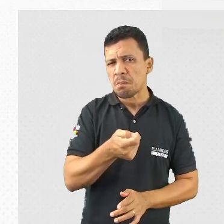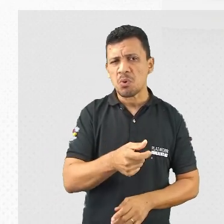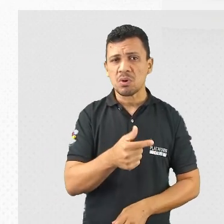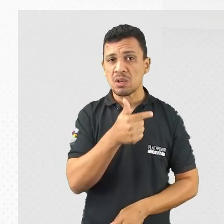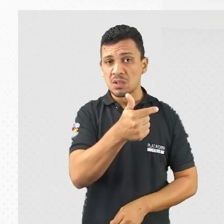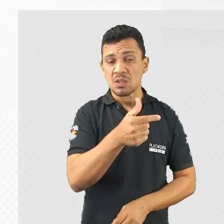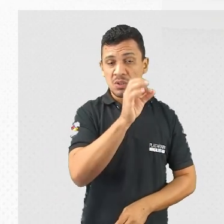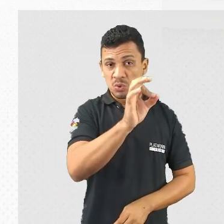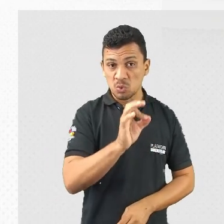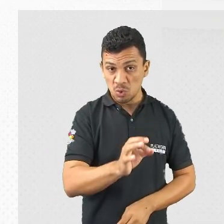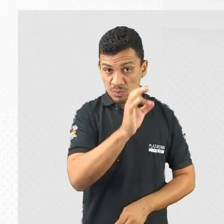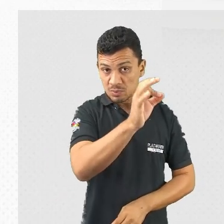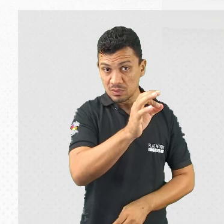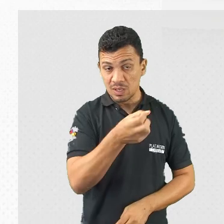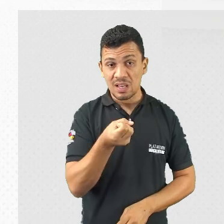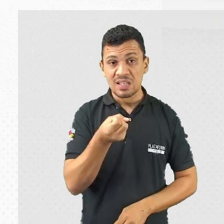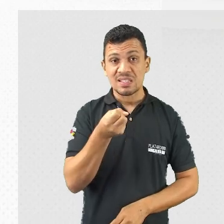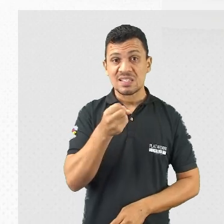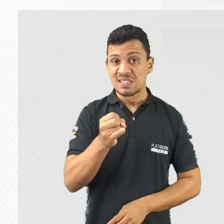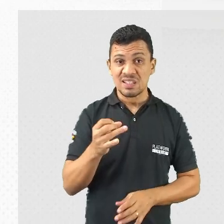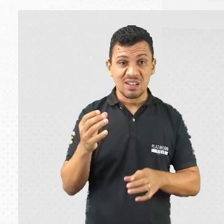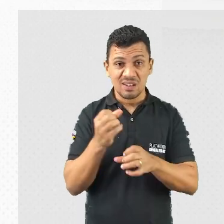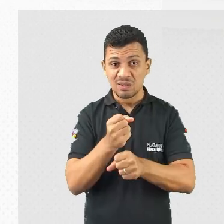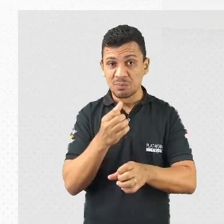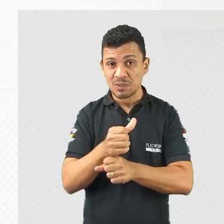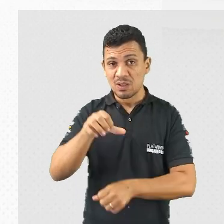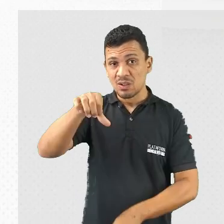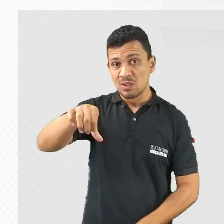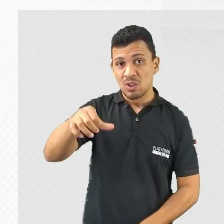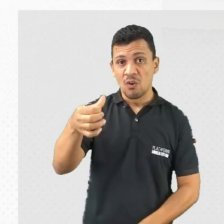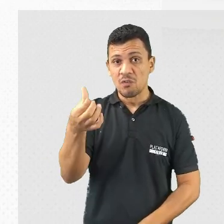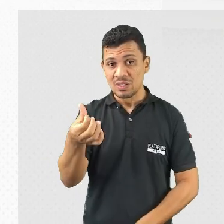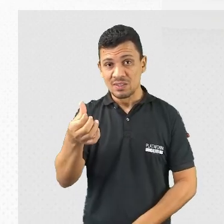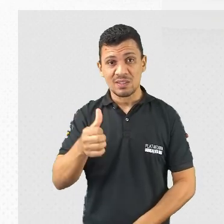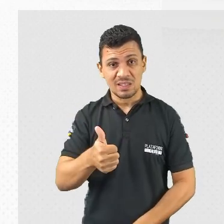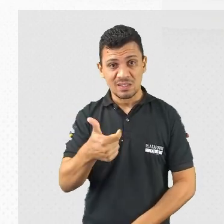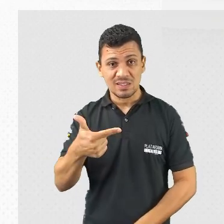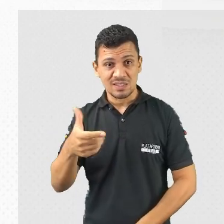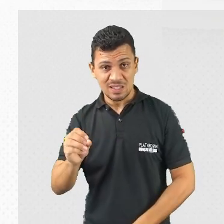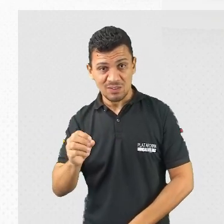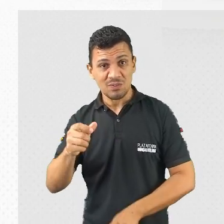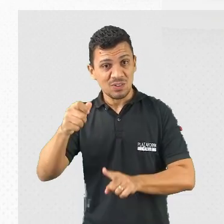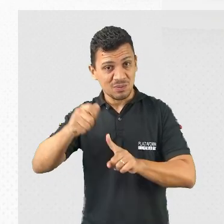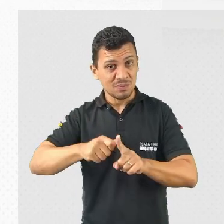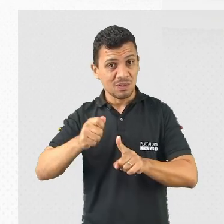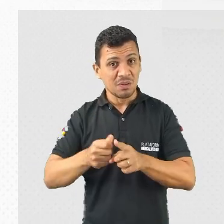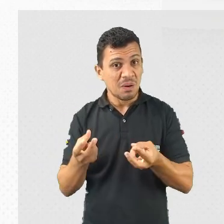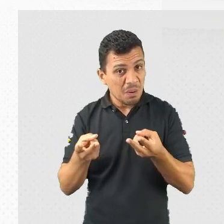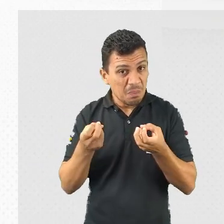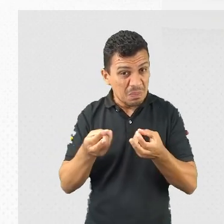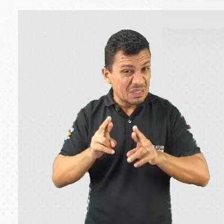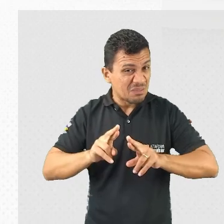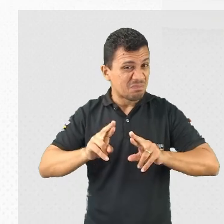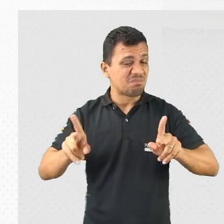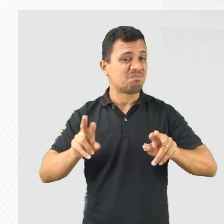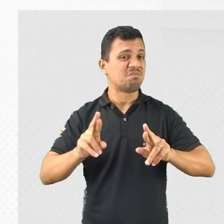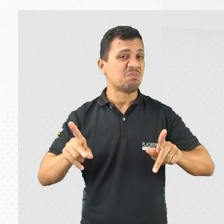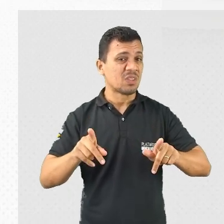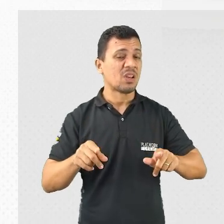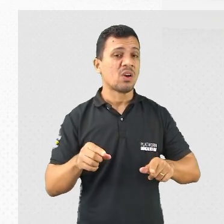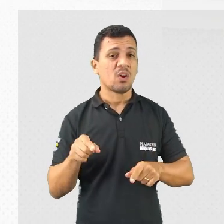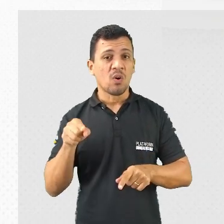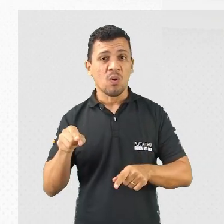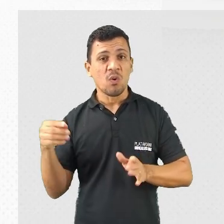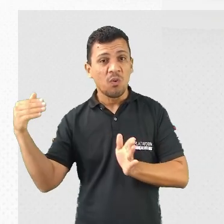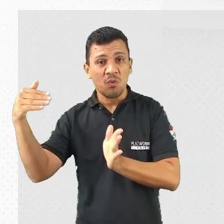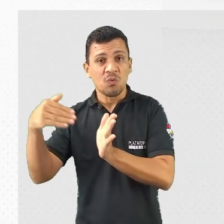2%, se ele for capitalizar 96 vezes, 120 vezes, você vai ver uma diferença muito grande do valor